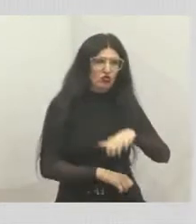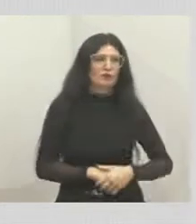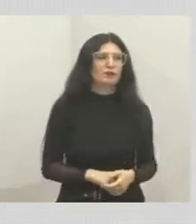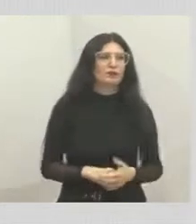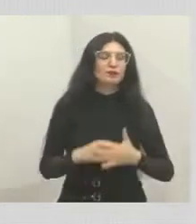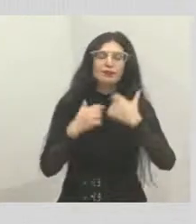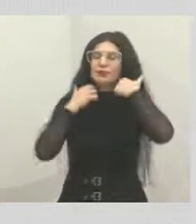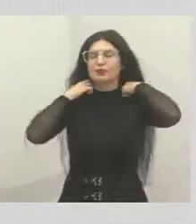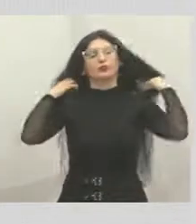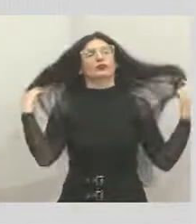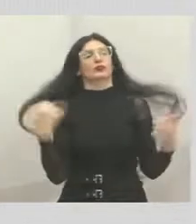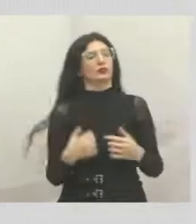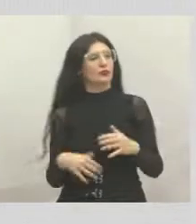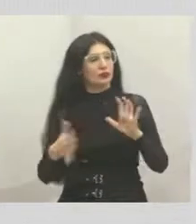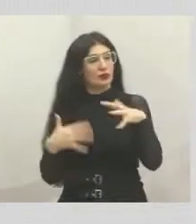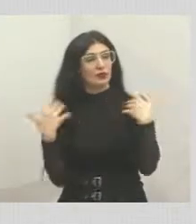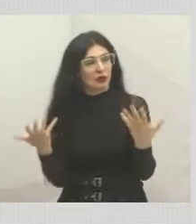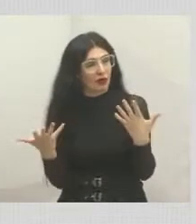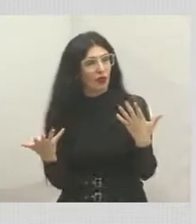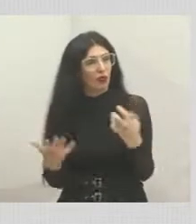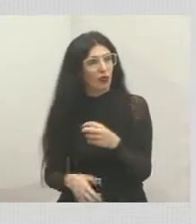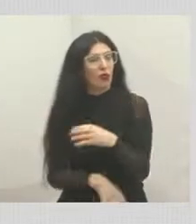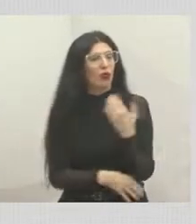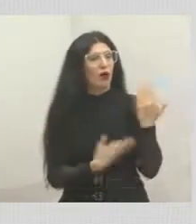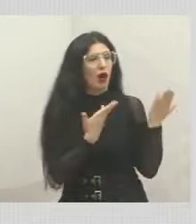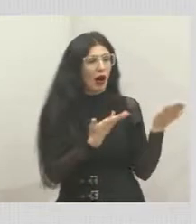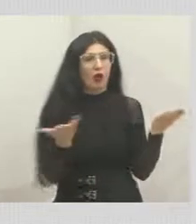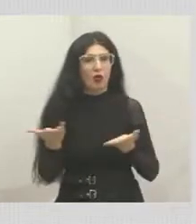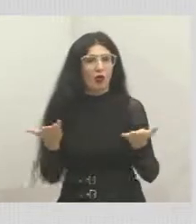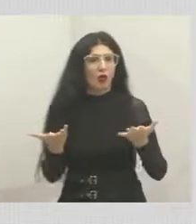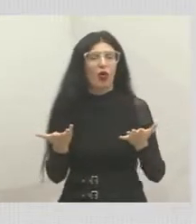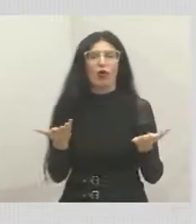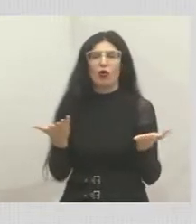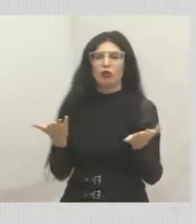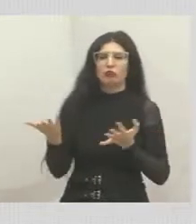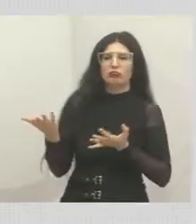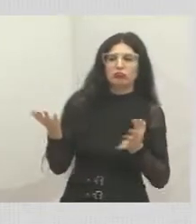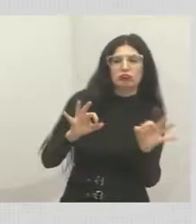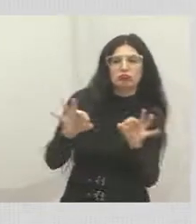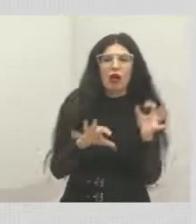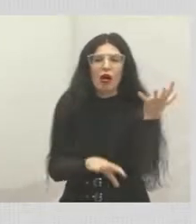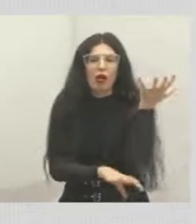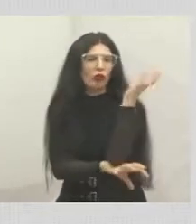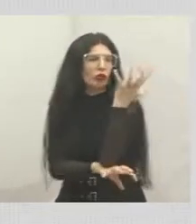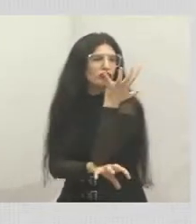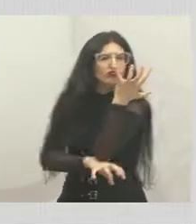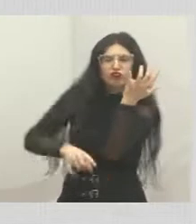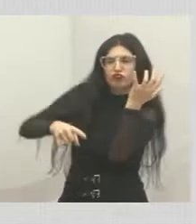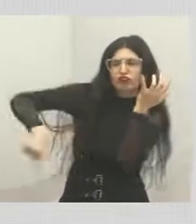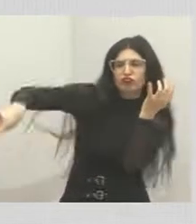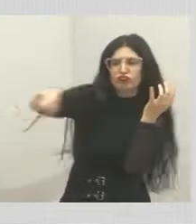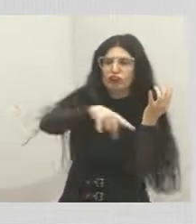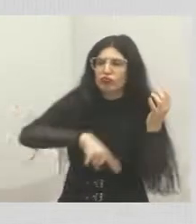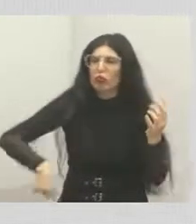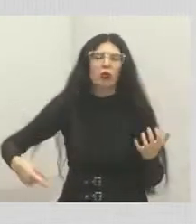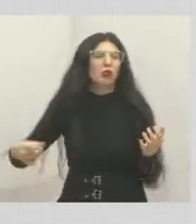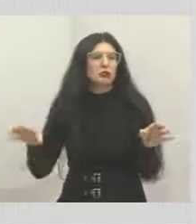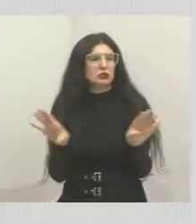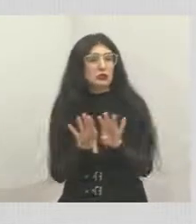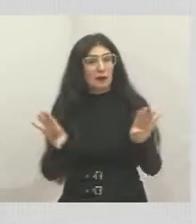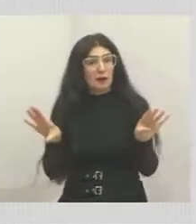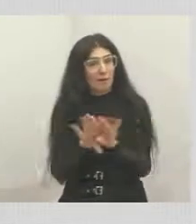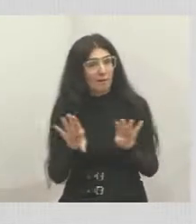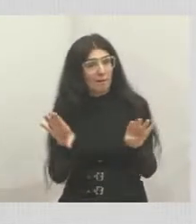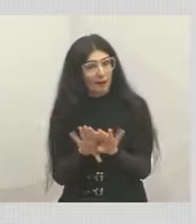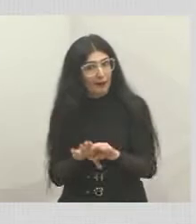Urbanismo, no urbanismo nós podemos encontrar os gastos com infraestrutura urbana, serviços urbanos e transporte